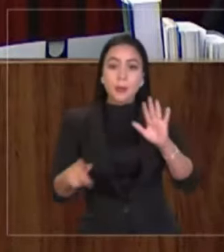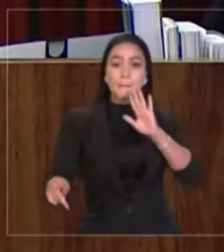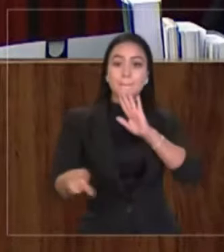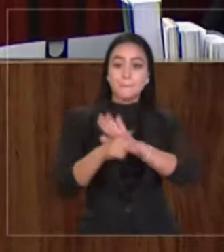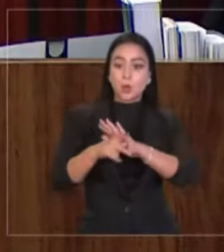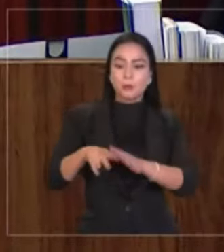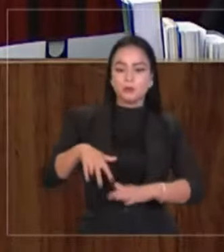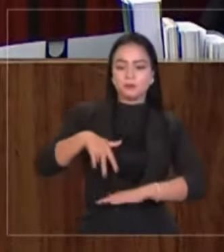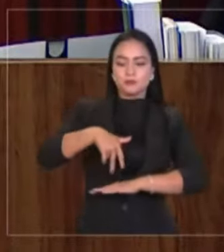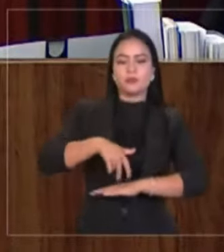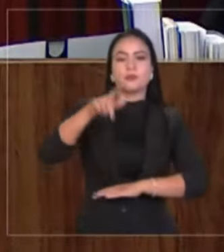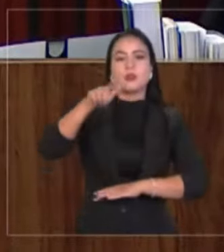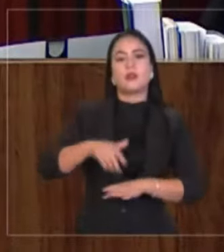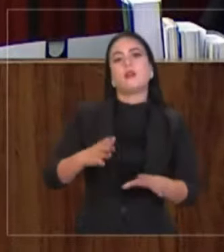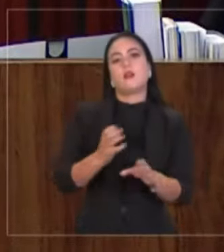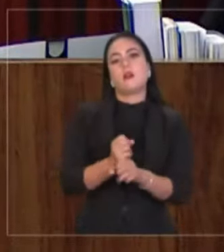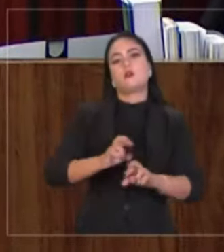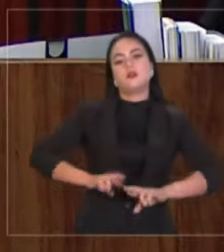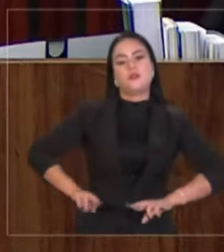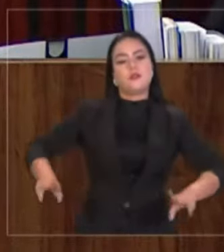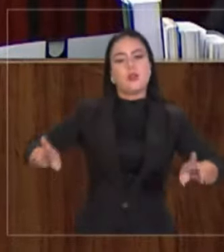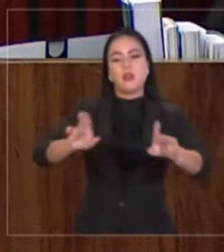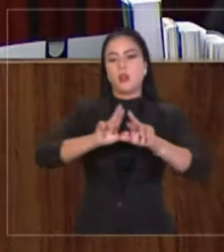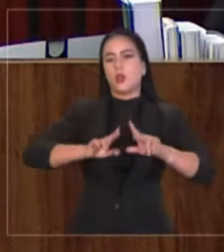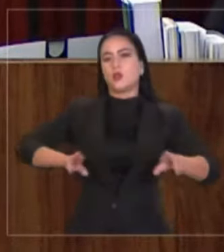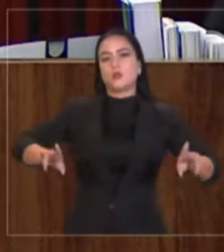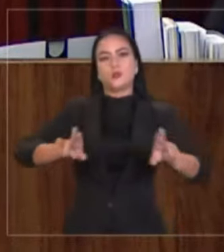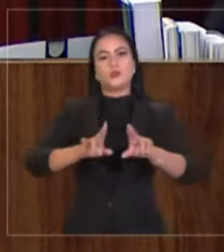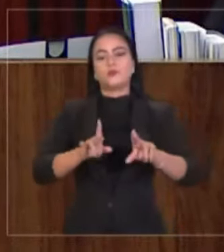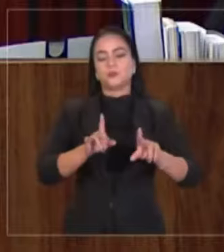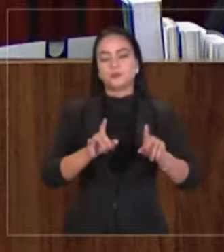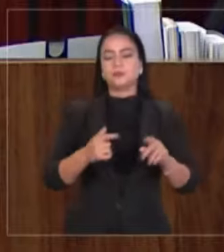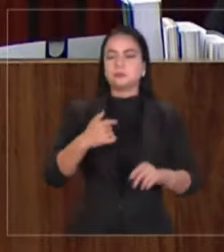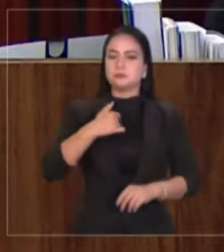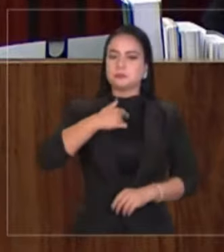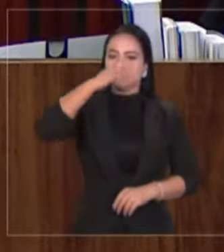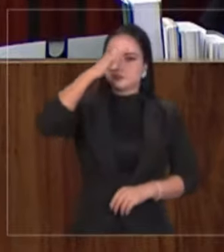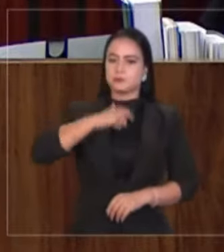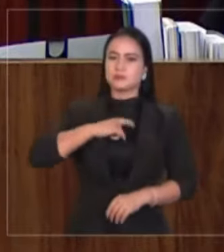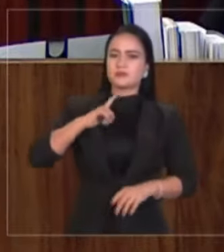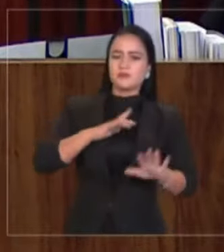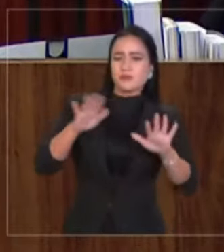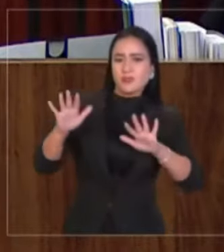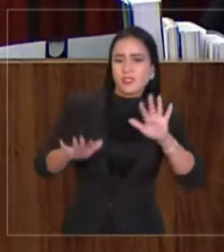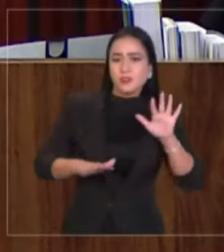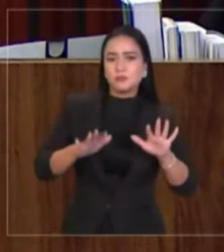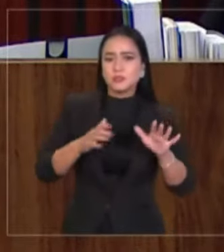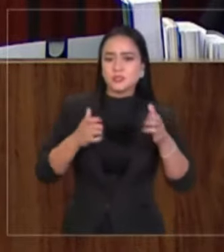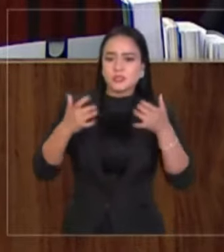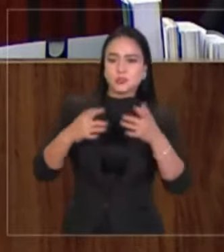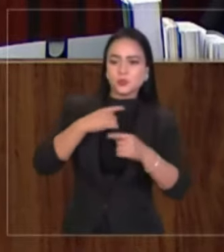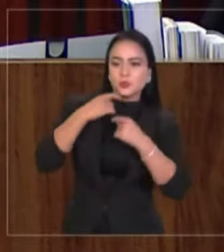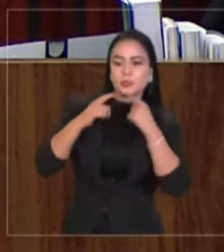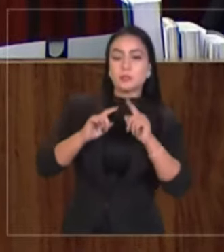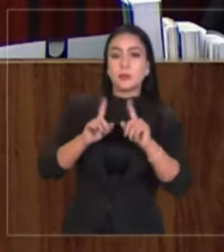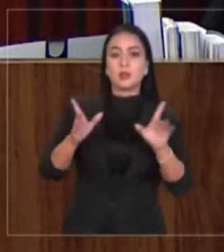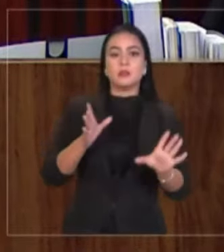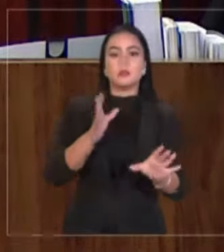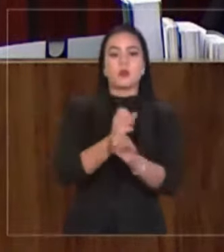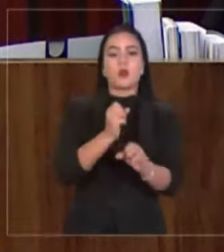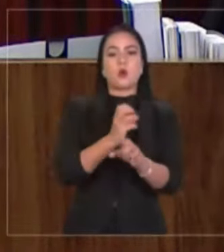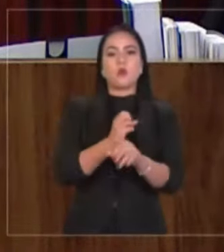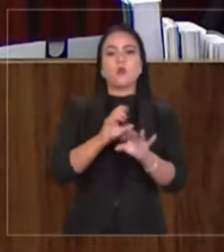São cálculos eh diversos eh eu fico com algumas ressalvas mas com os cálculos do